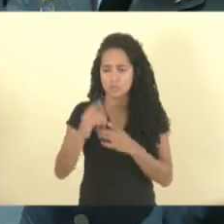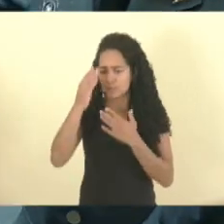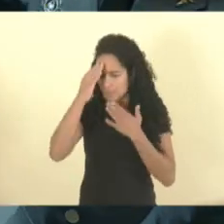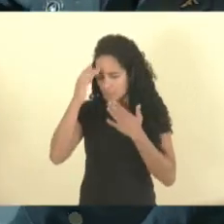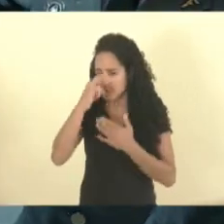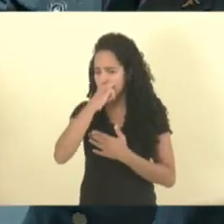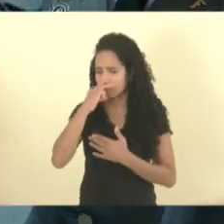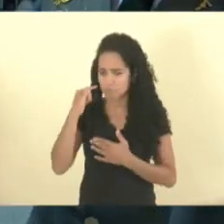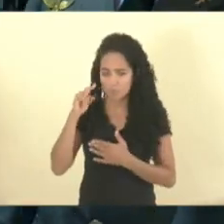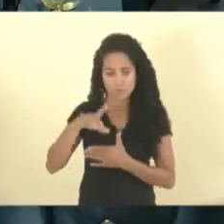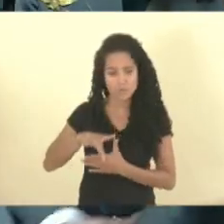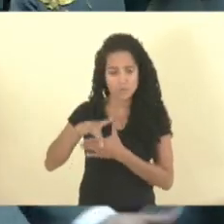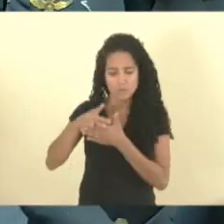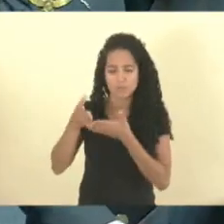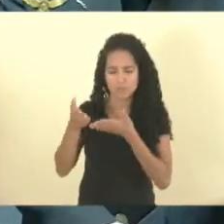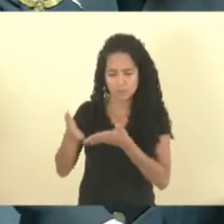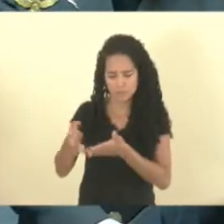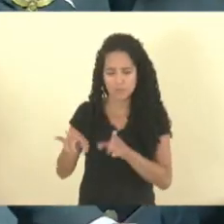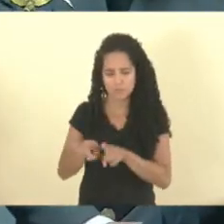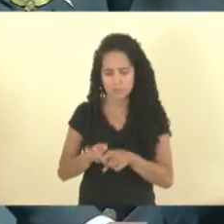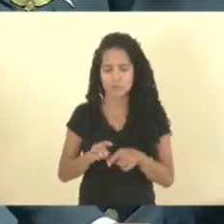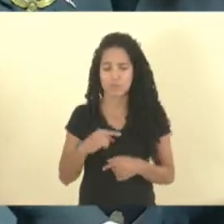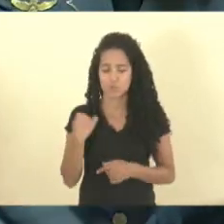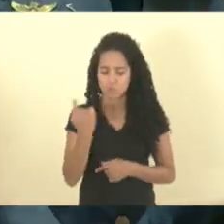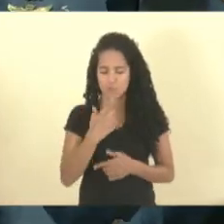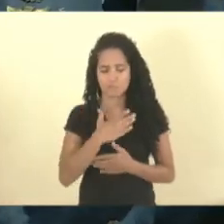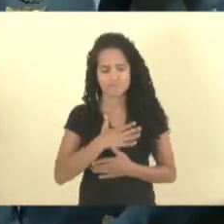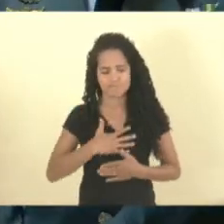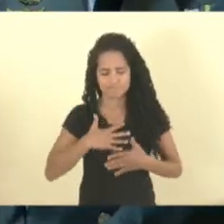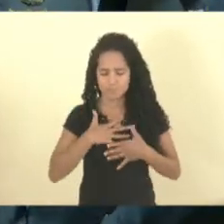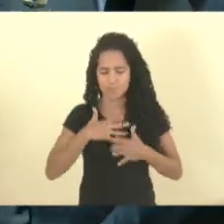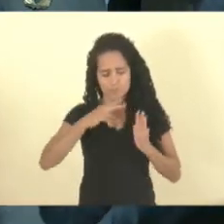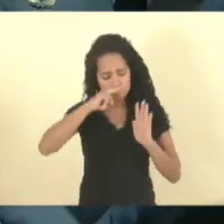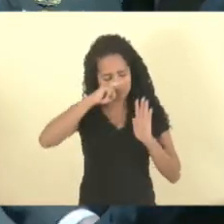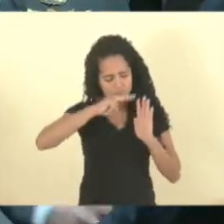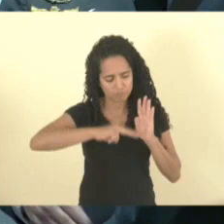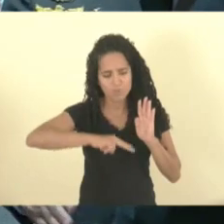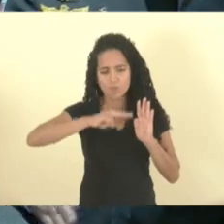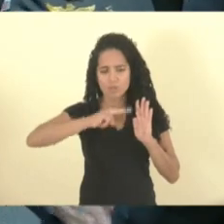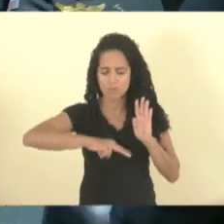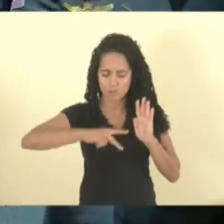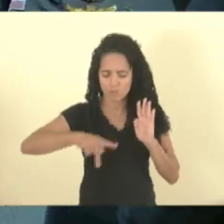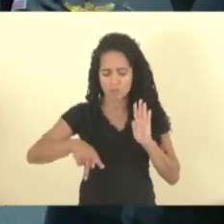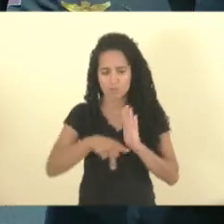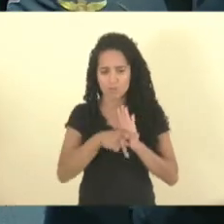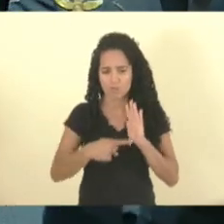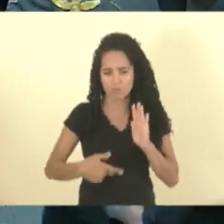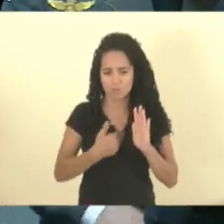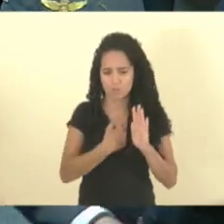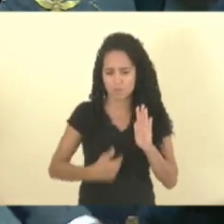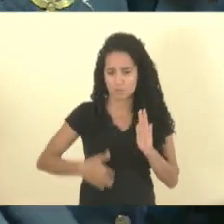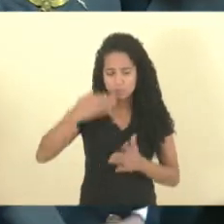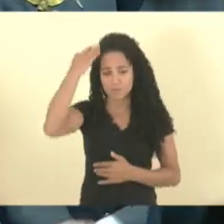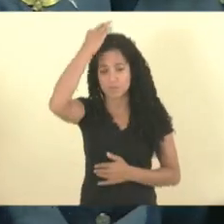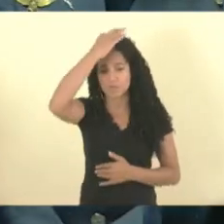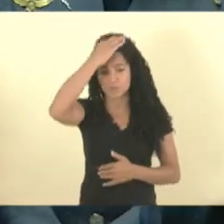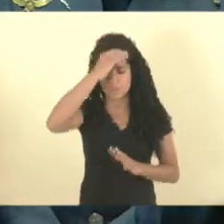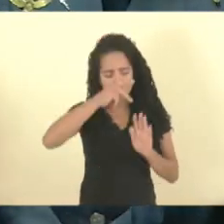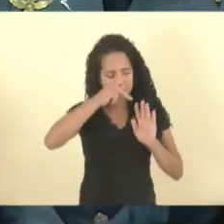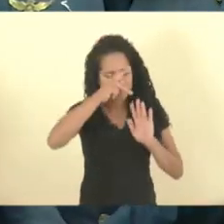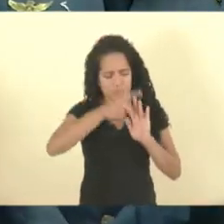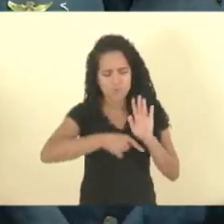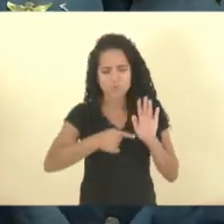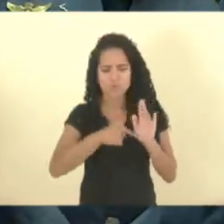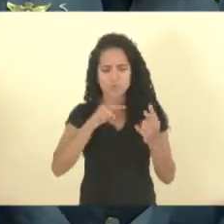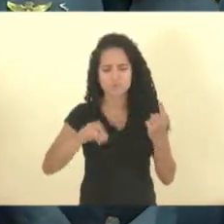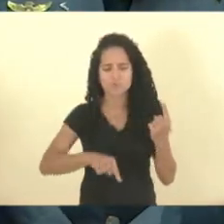pela liderança. Nós temos imenso prazer de relatar esse processo oriundo do governo do Estado do Espírito Santo, esse projeto que tem por